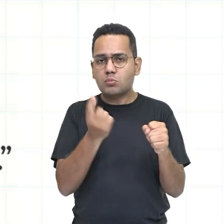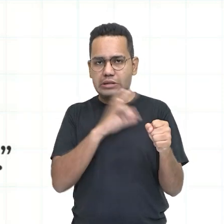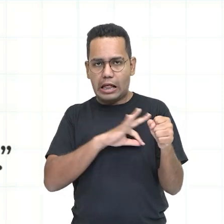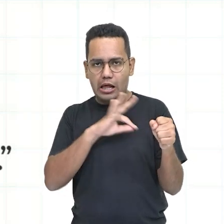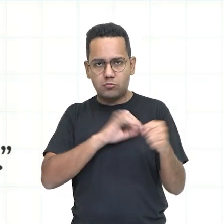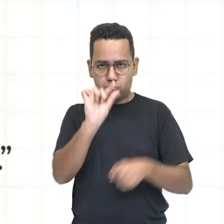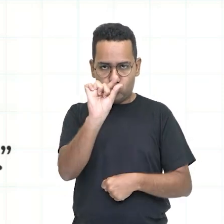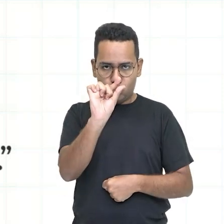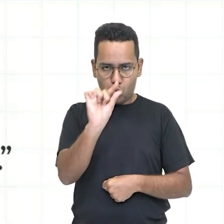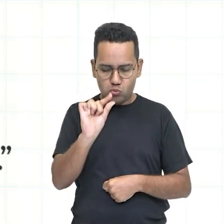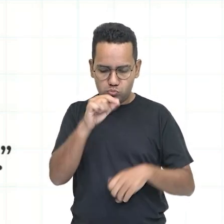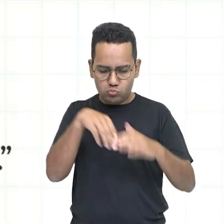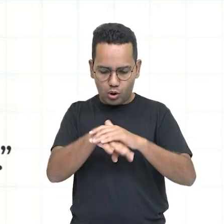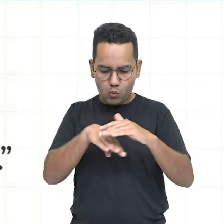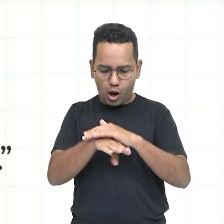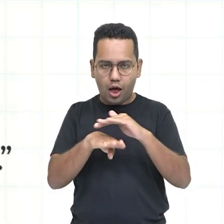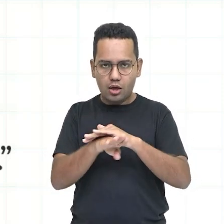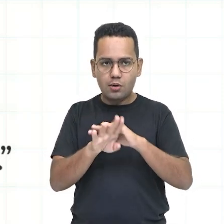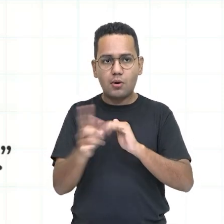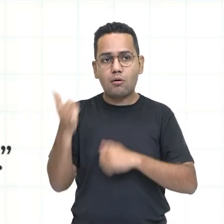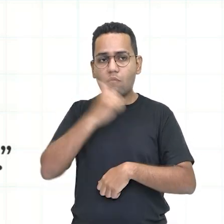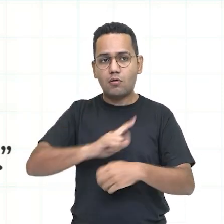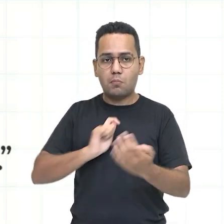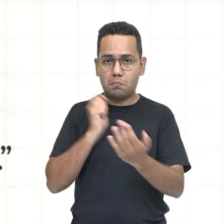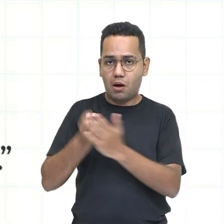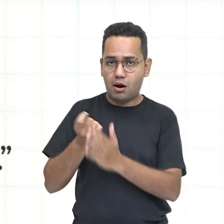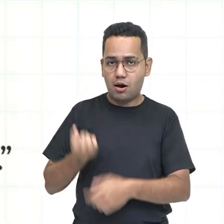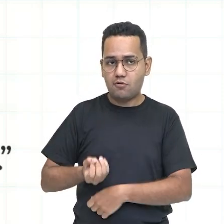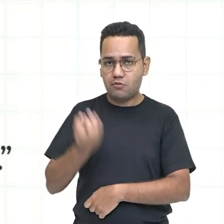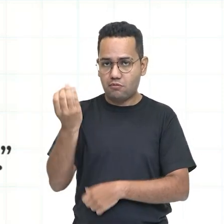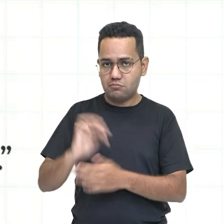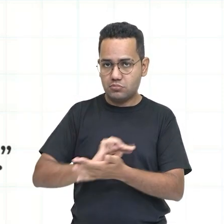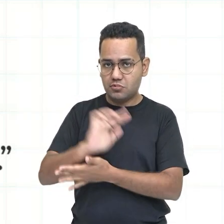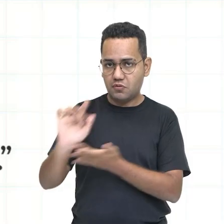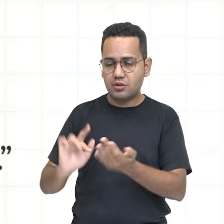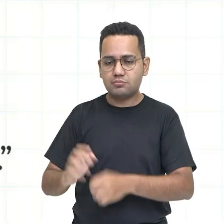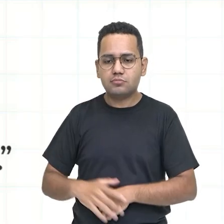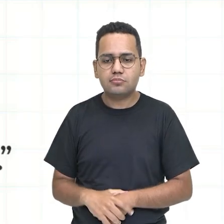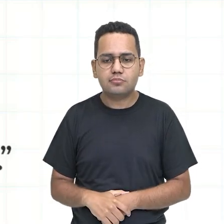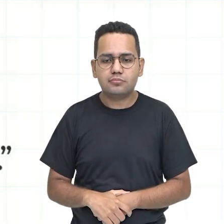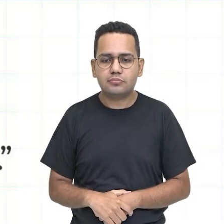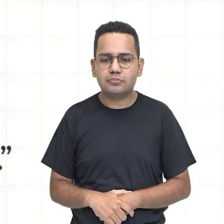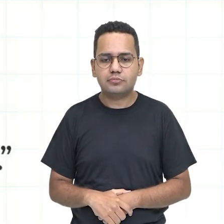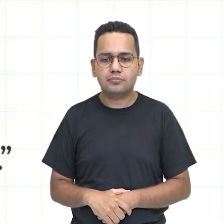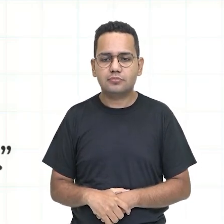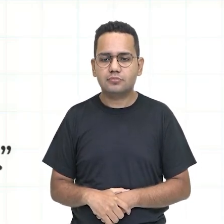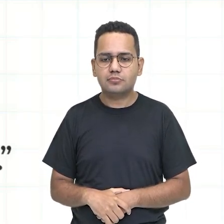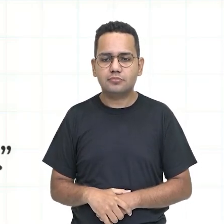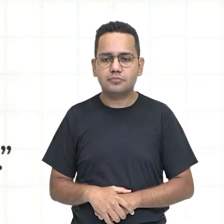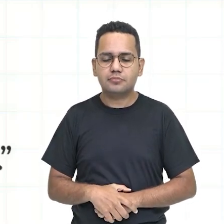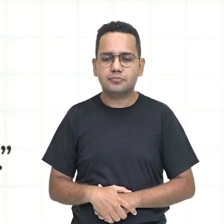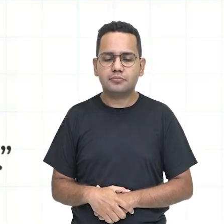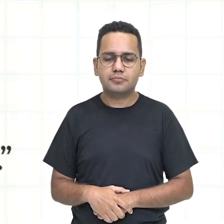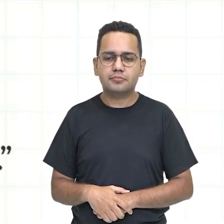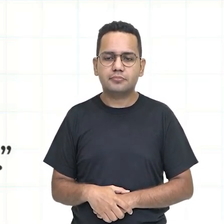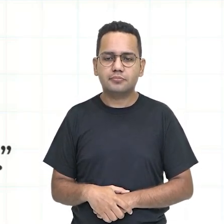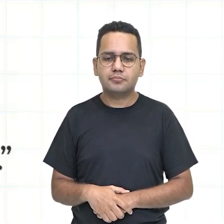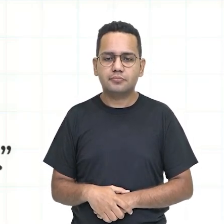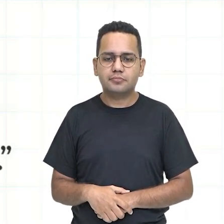suas viagens. In addition, então, in addition, he looks